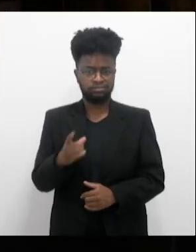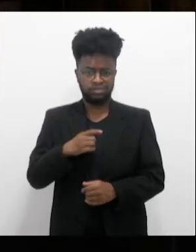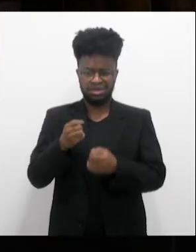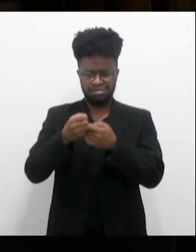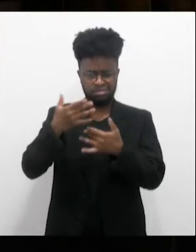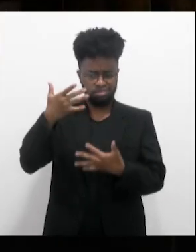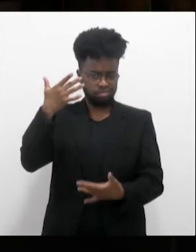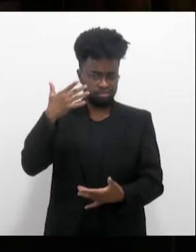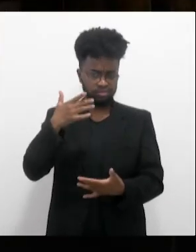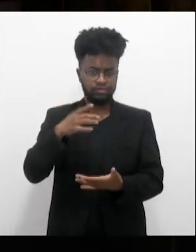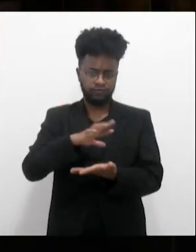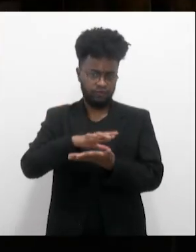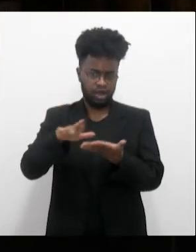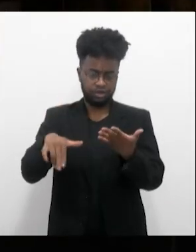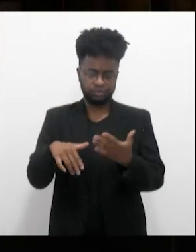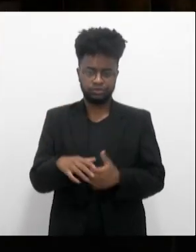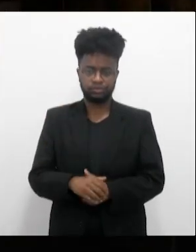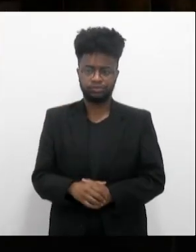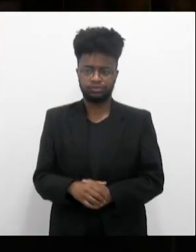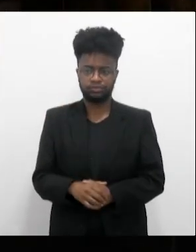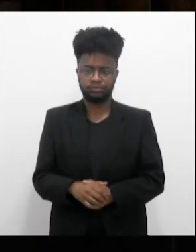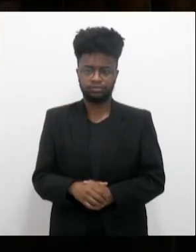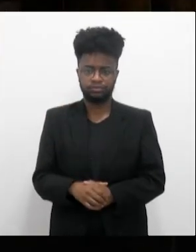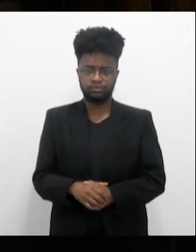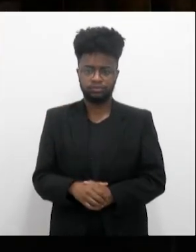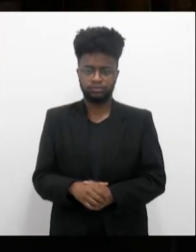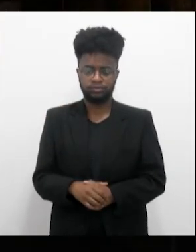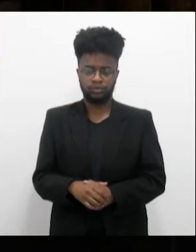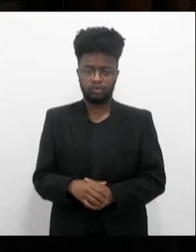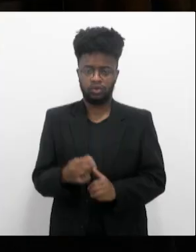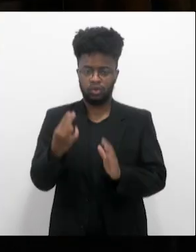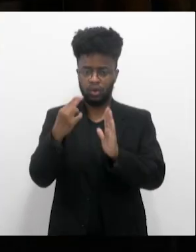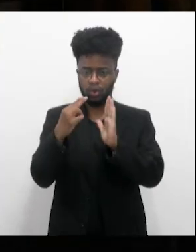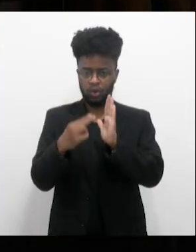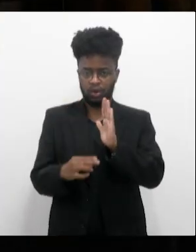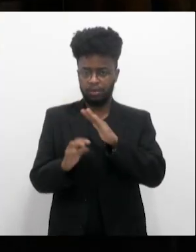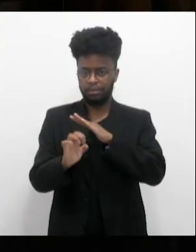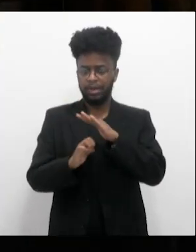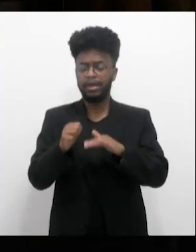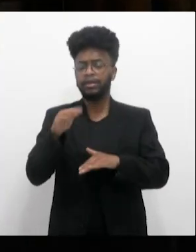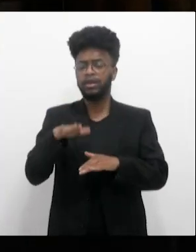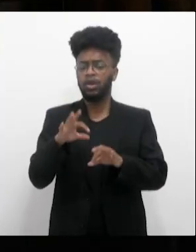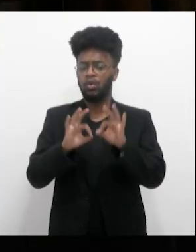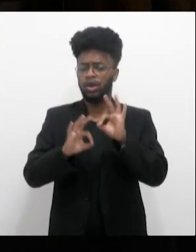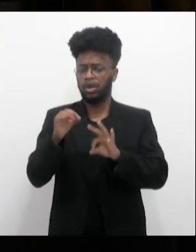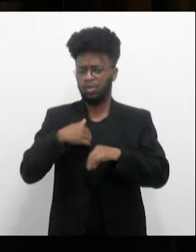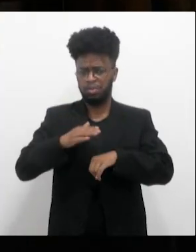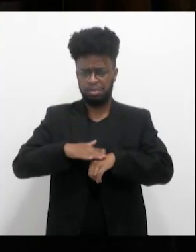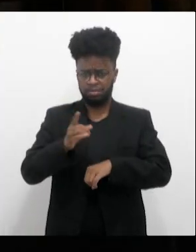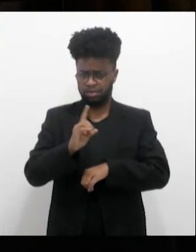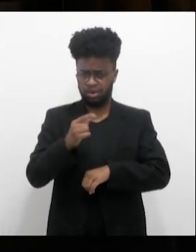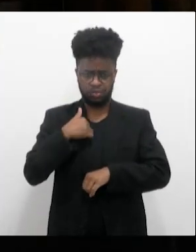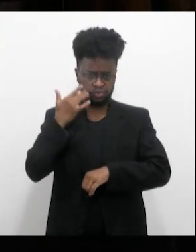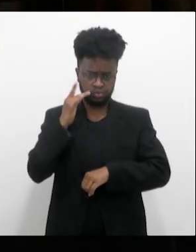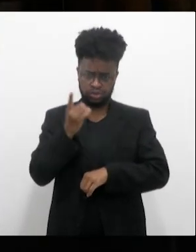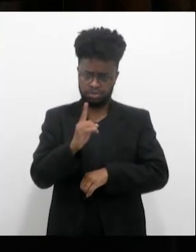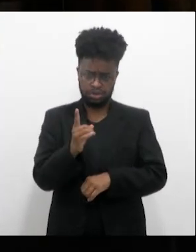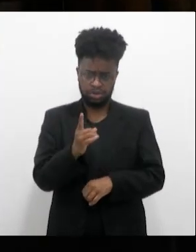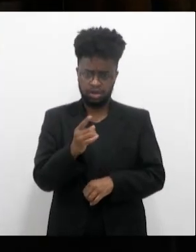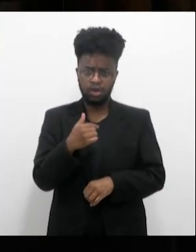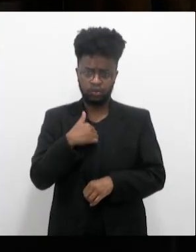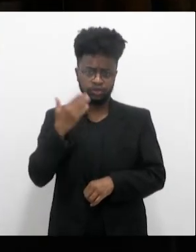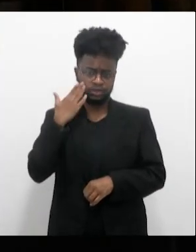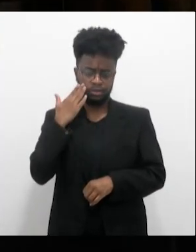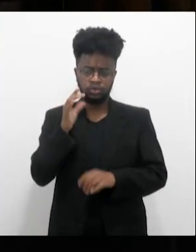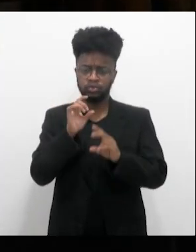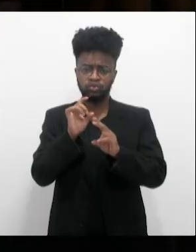uma listagem bonita de uma porção de empresas. E quem fez a listagem não foi eu não, nem eu sabia dela, eu sabia de 1